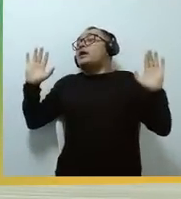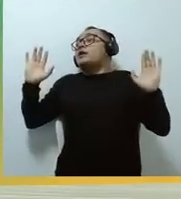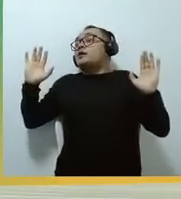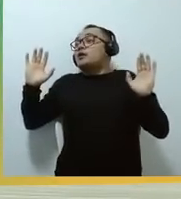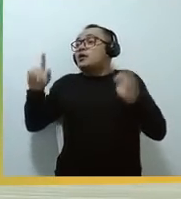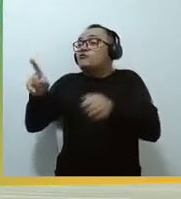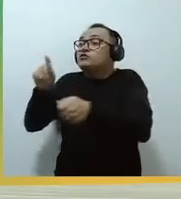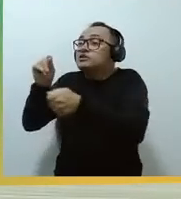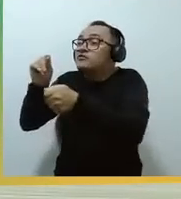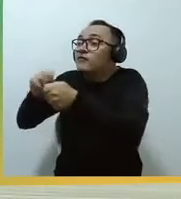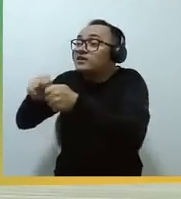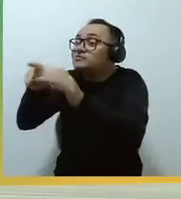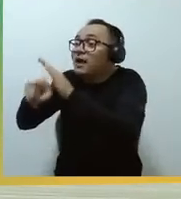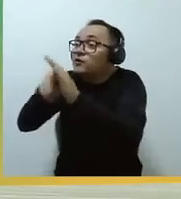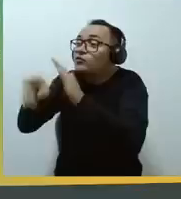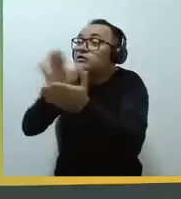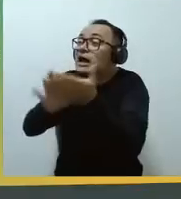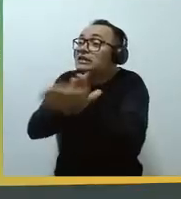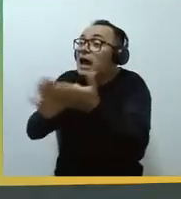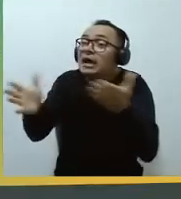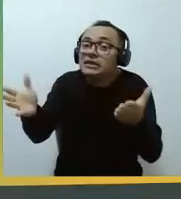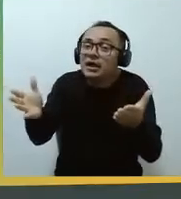para responder. Mas você fez.